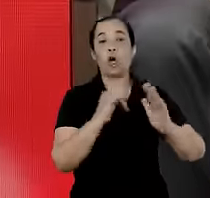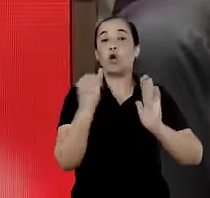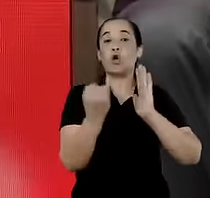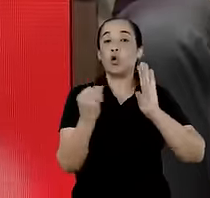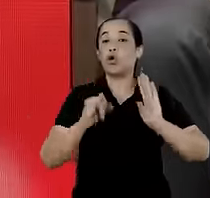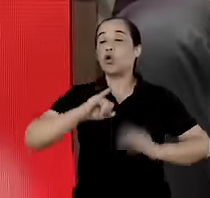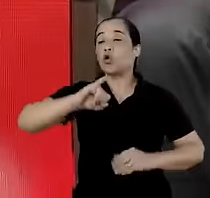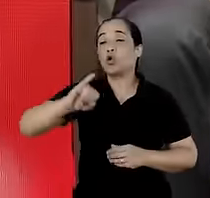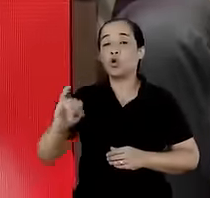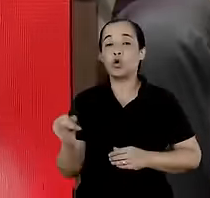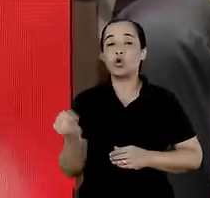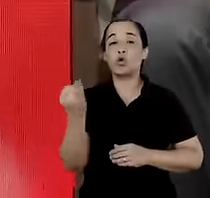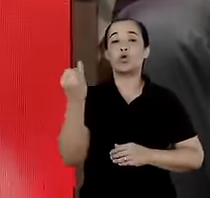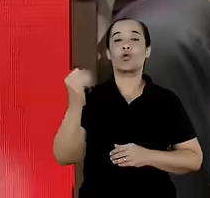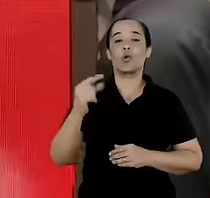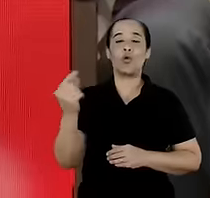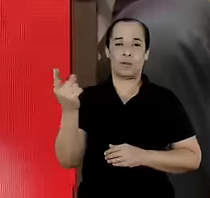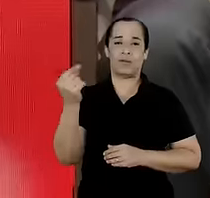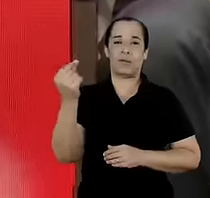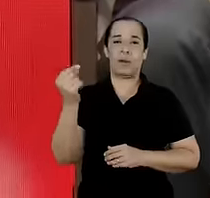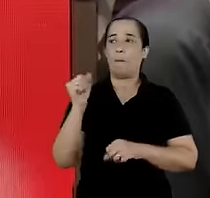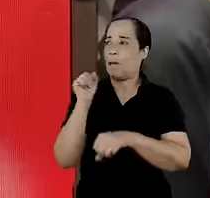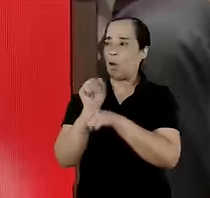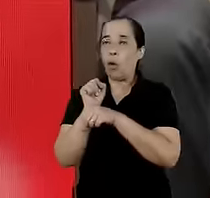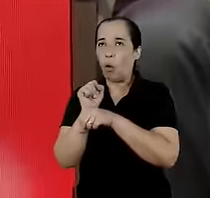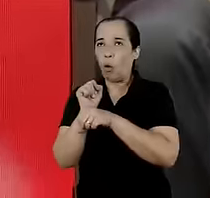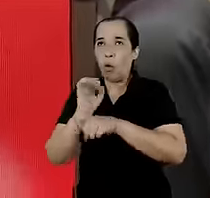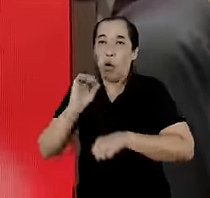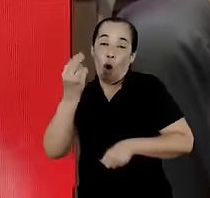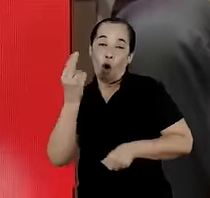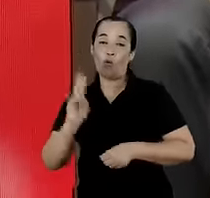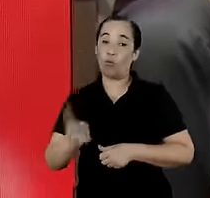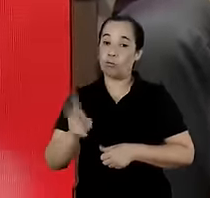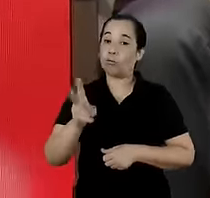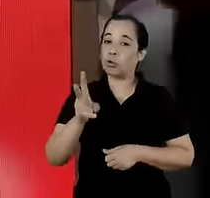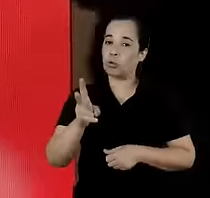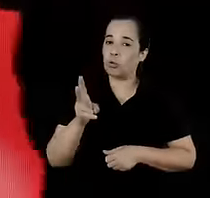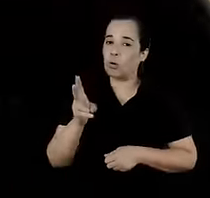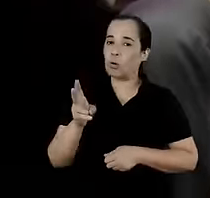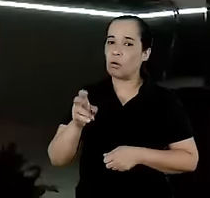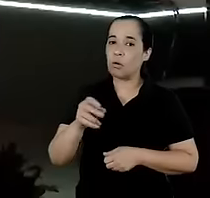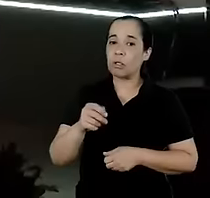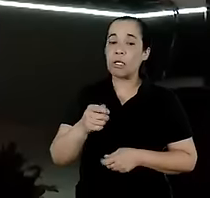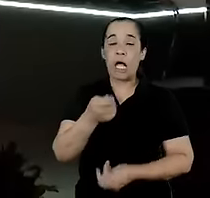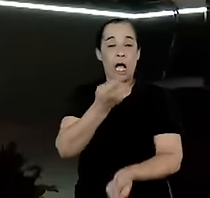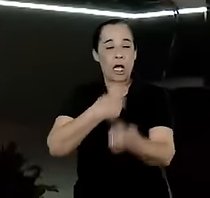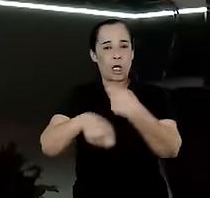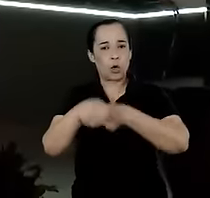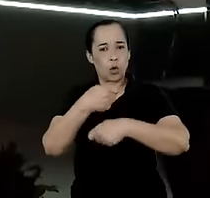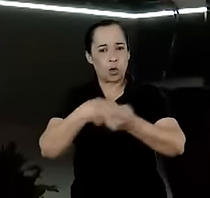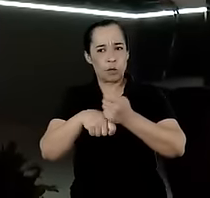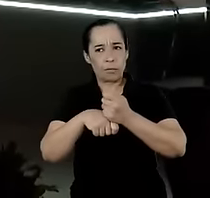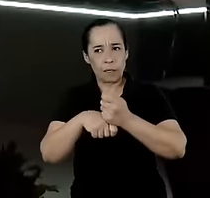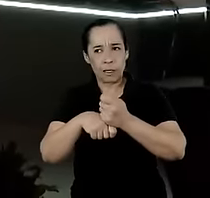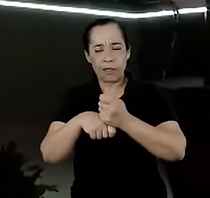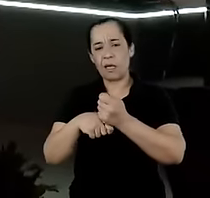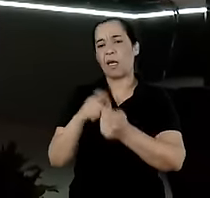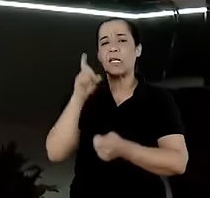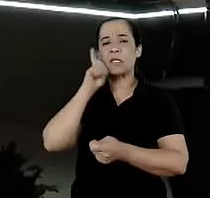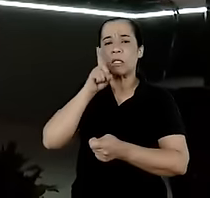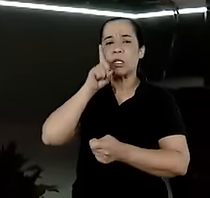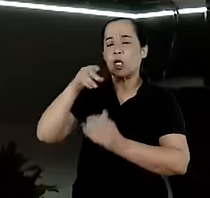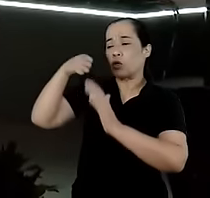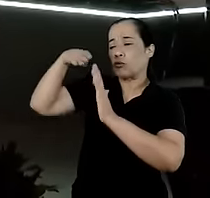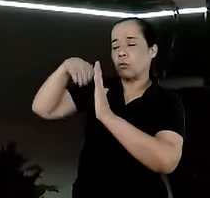do cop E aí parou não parou eh como é que vocês vem essa economia e ou não desaceleração da economia Americana e os impactos